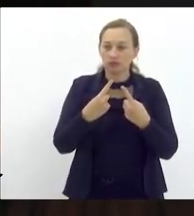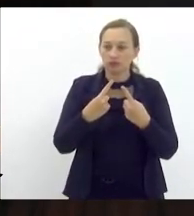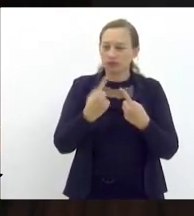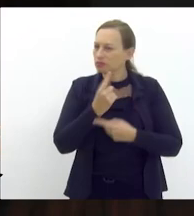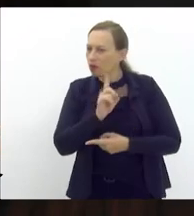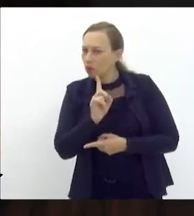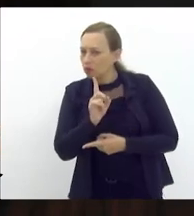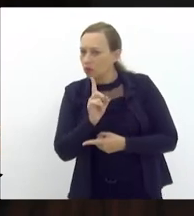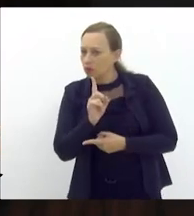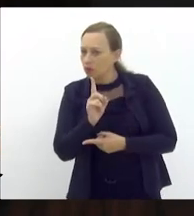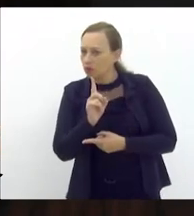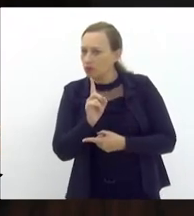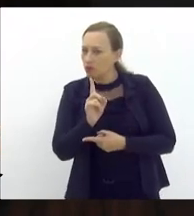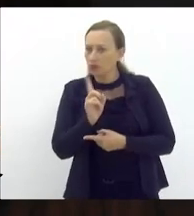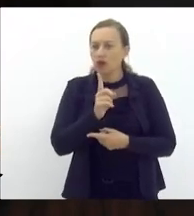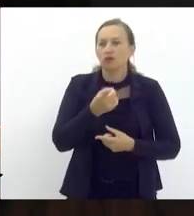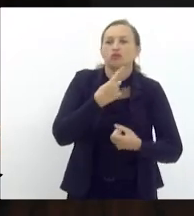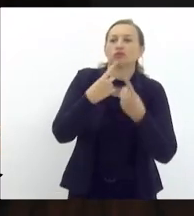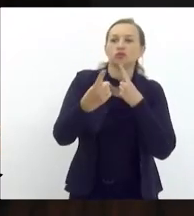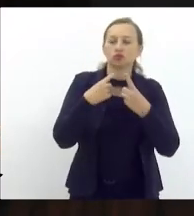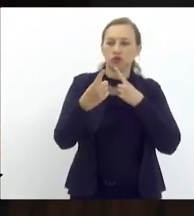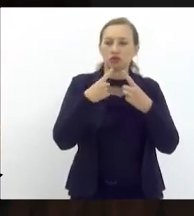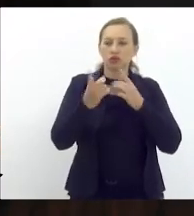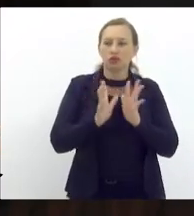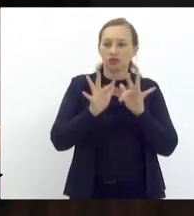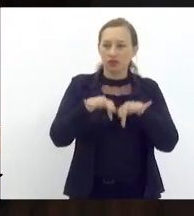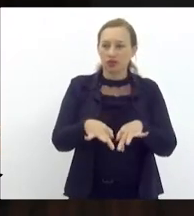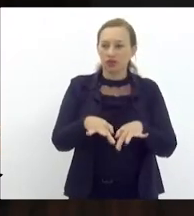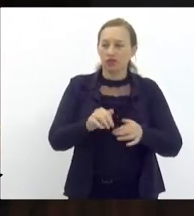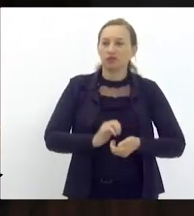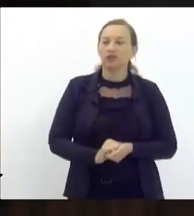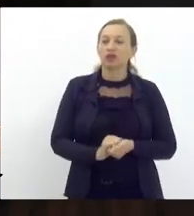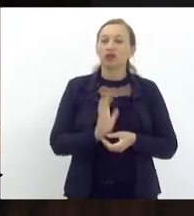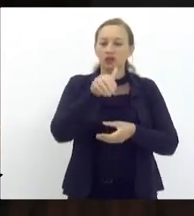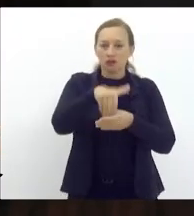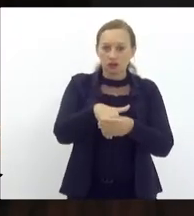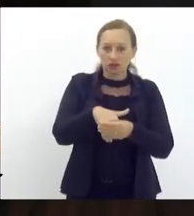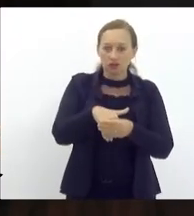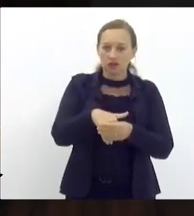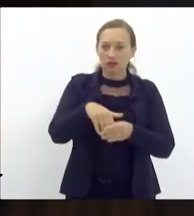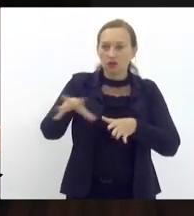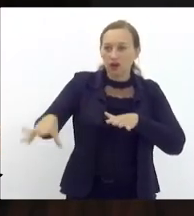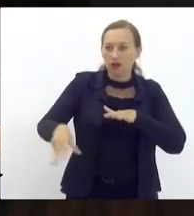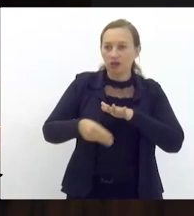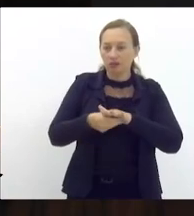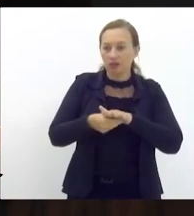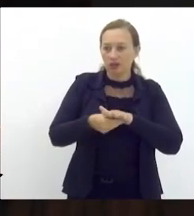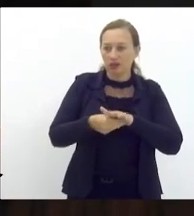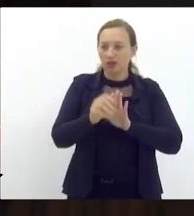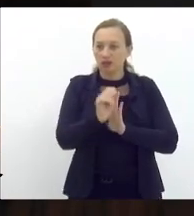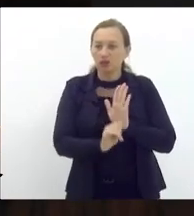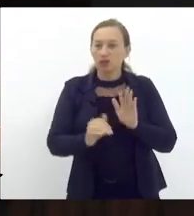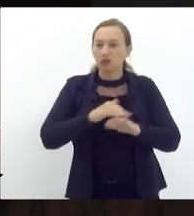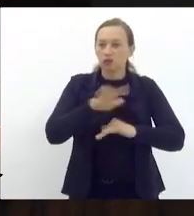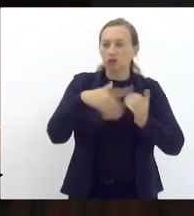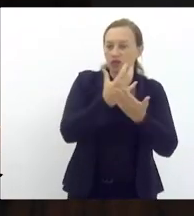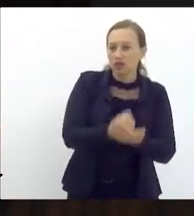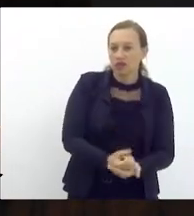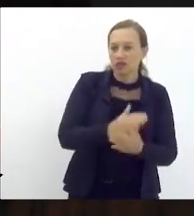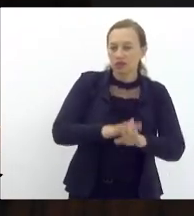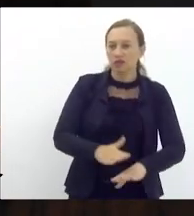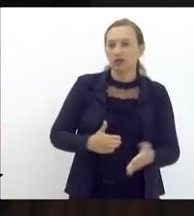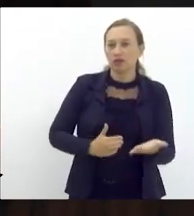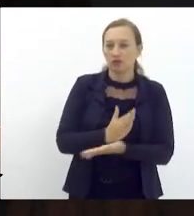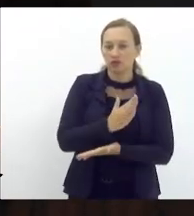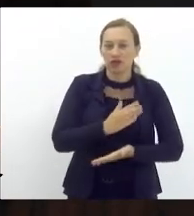não havendo Quem queria discutir encerrado a discussão em votação a emenda de redação senhores que a própria Manias Como estão